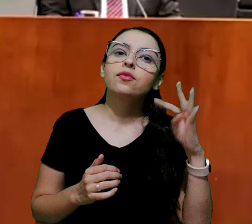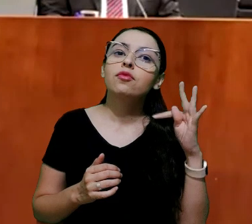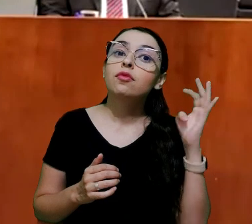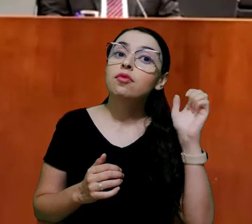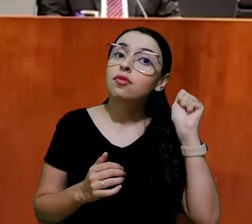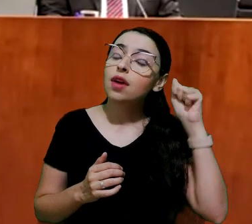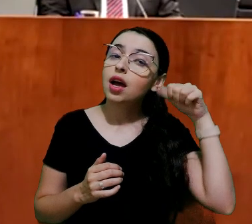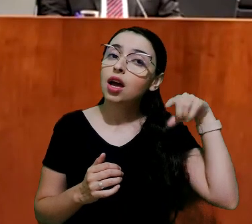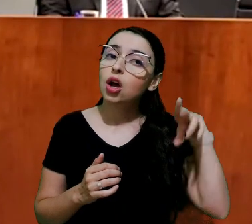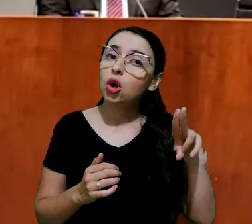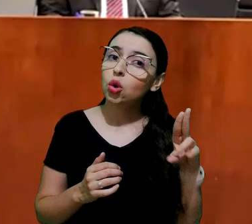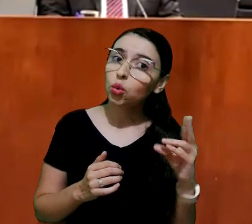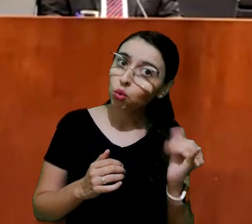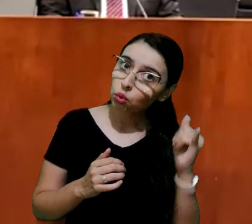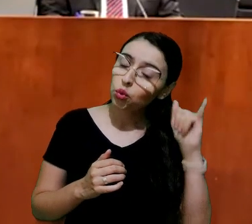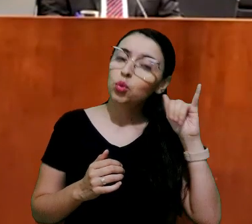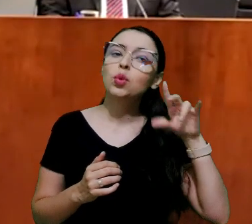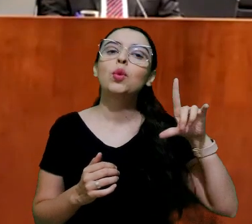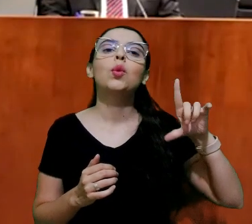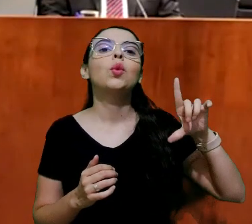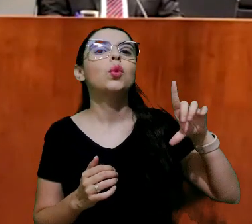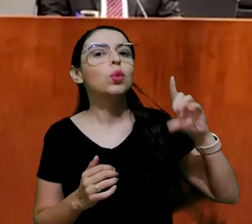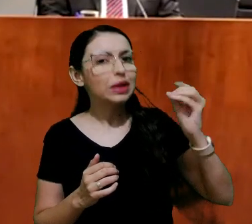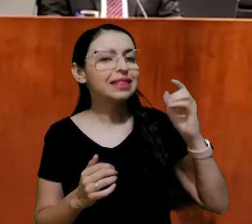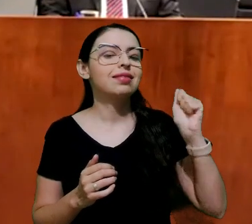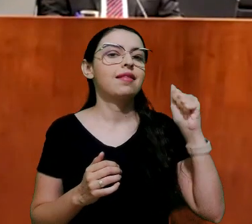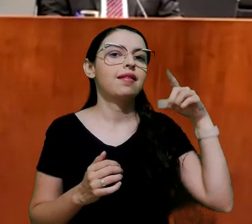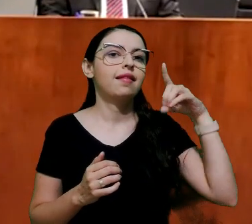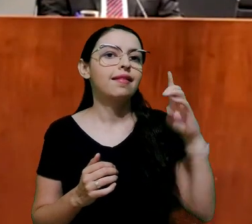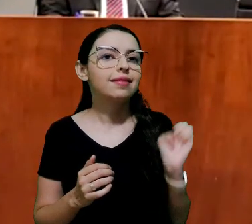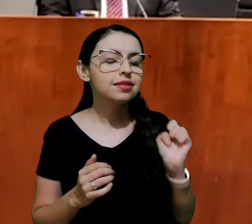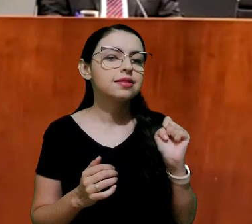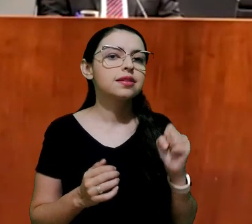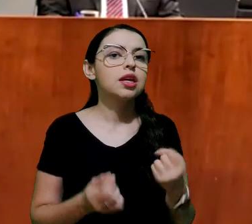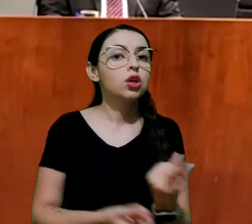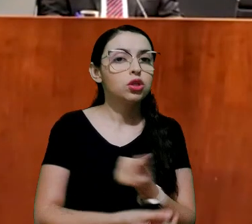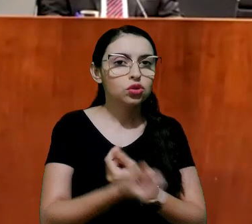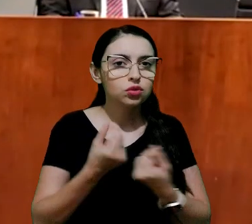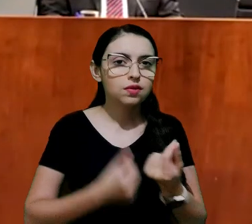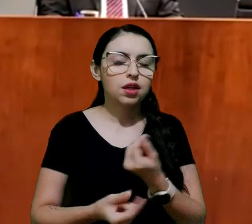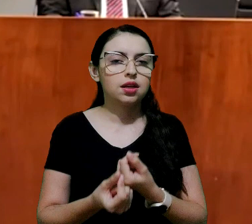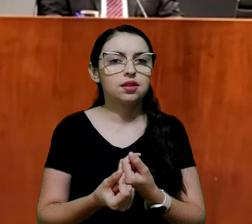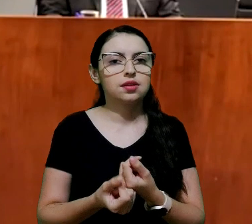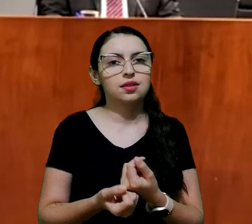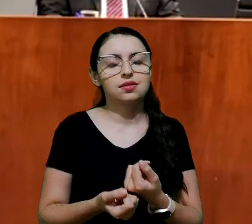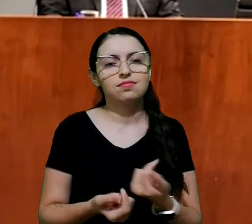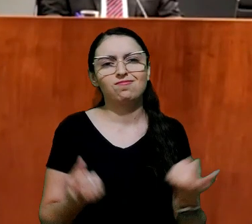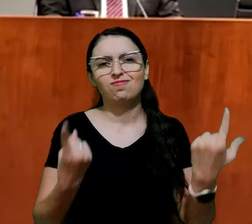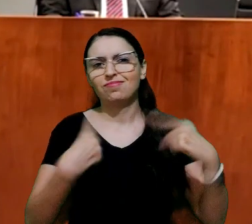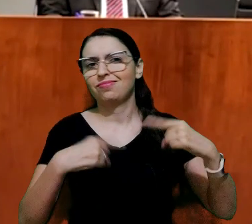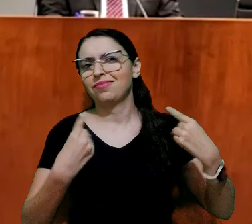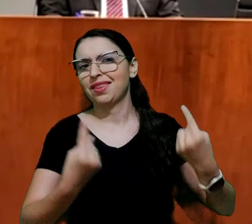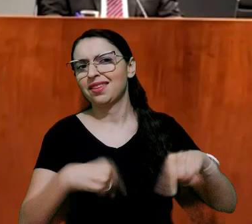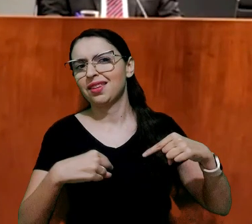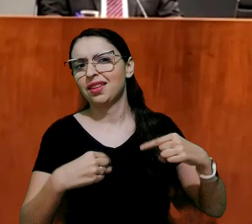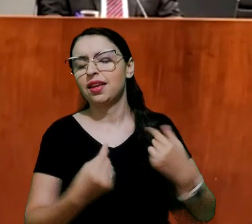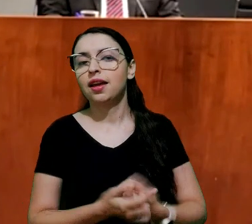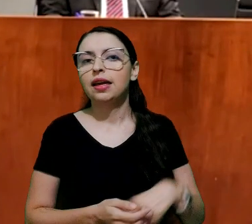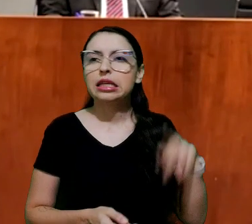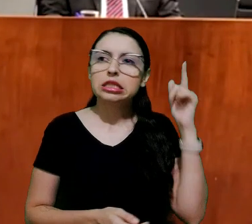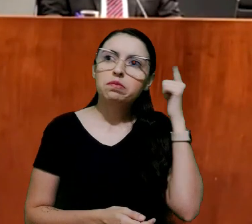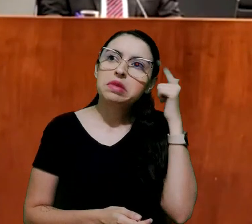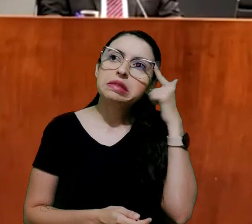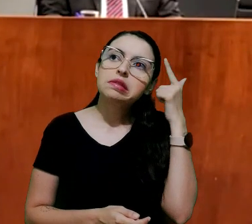sociais, socioeconômicas que nos provocam a meditar sobre